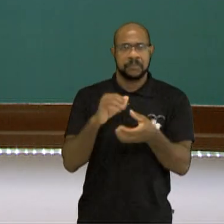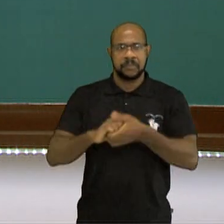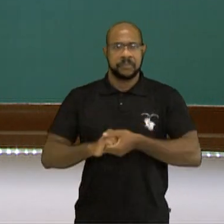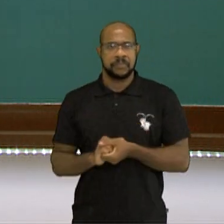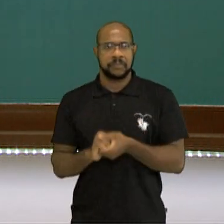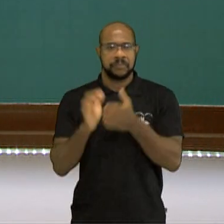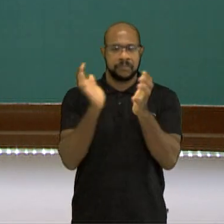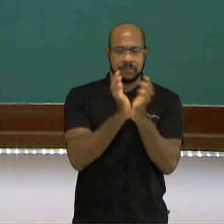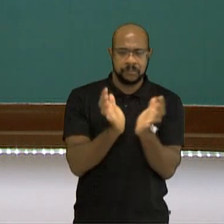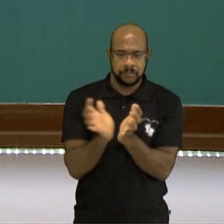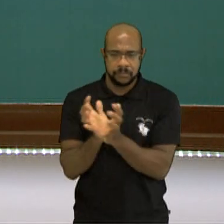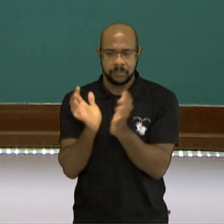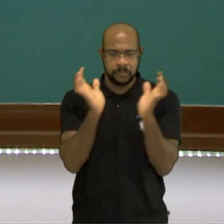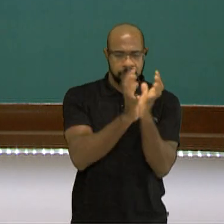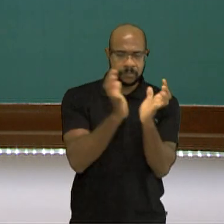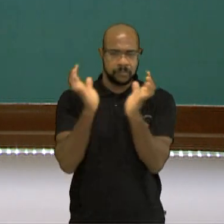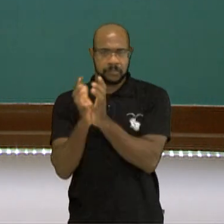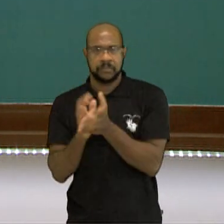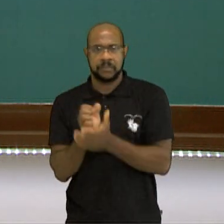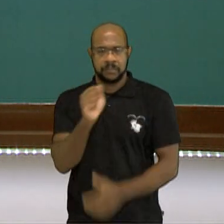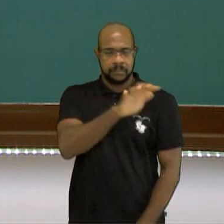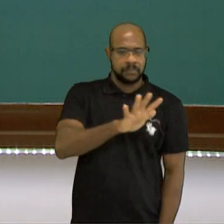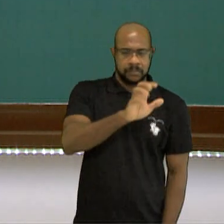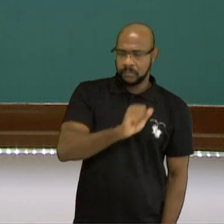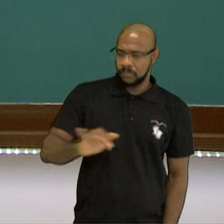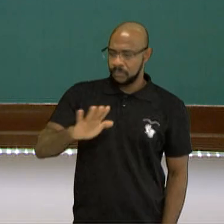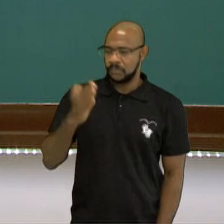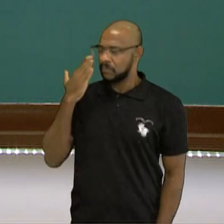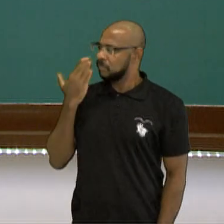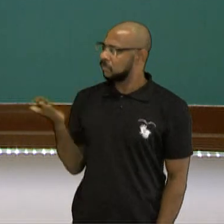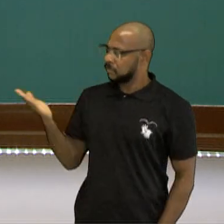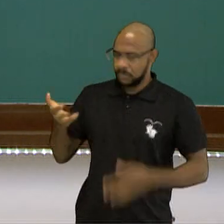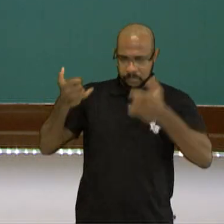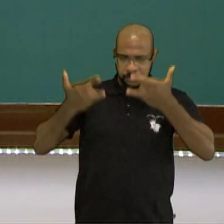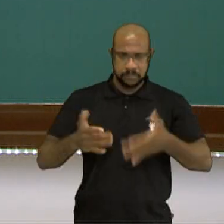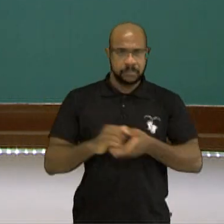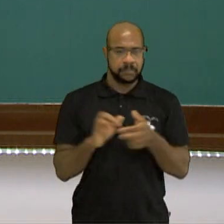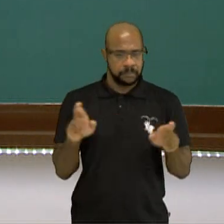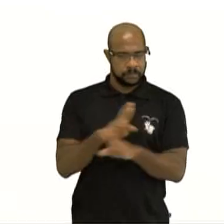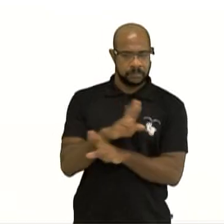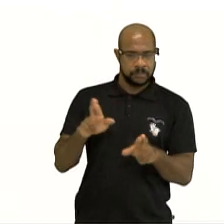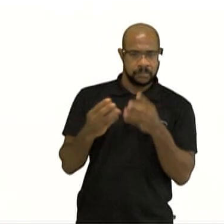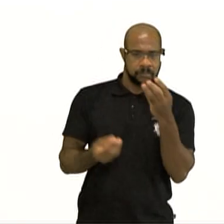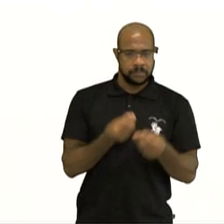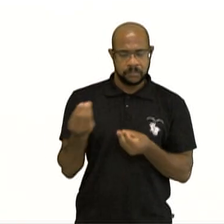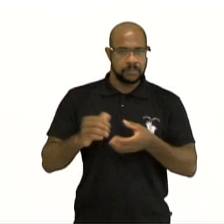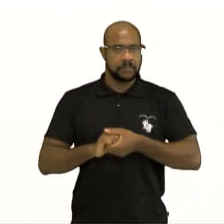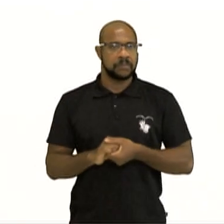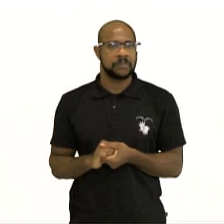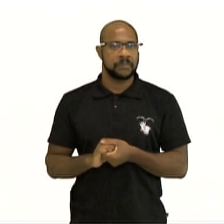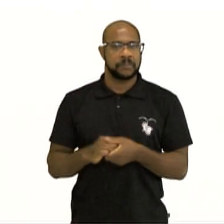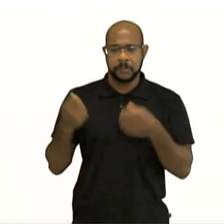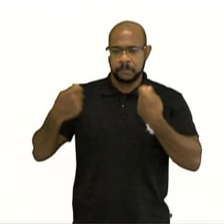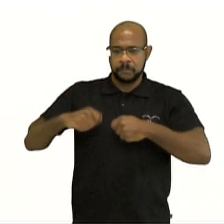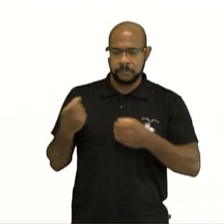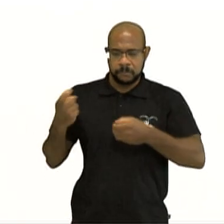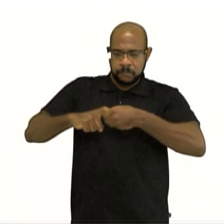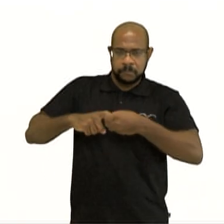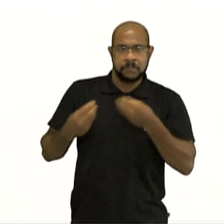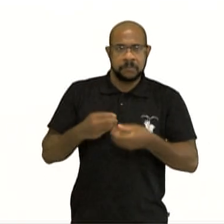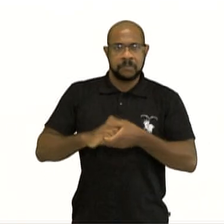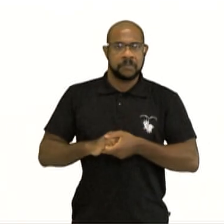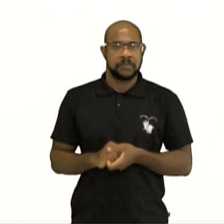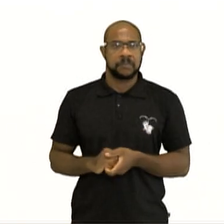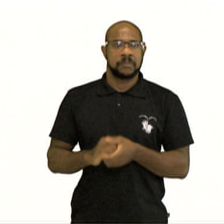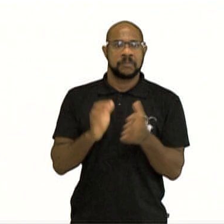forma gráfica, né, uma imagem para traduzir para você essa relação de dependência. O conjunto B está dependendo